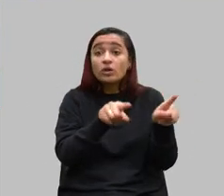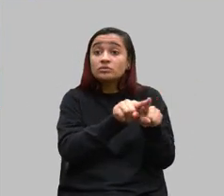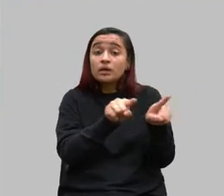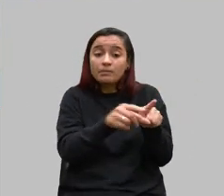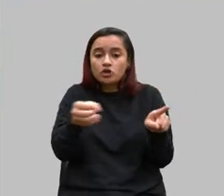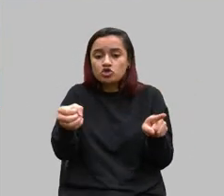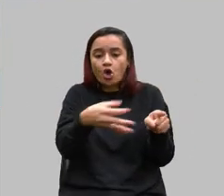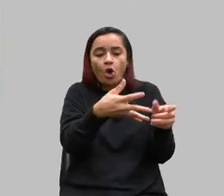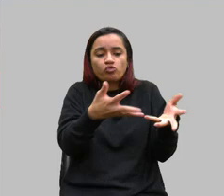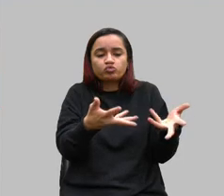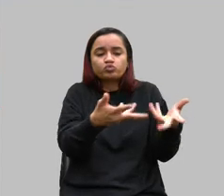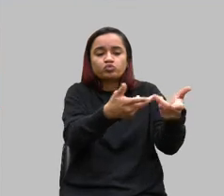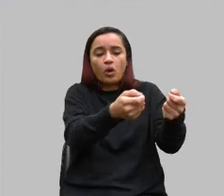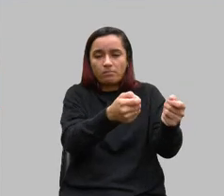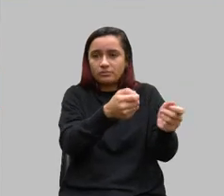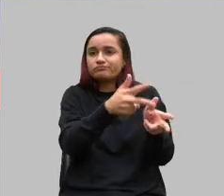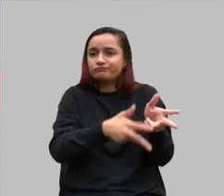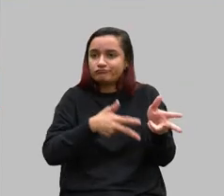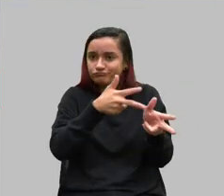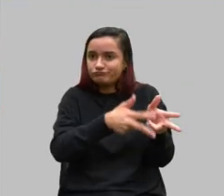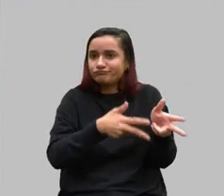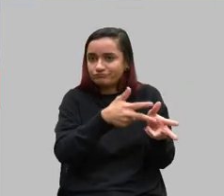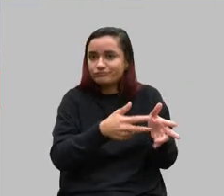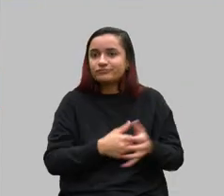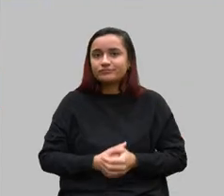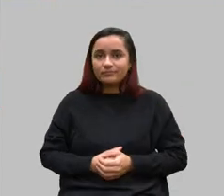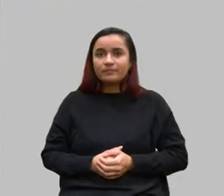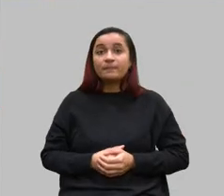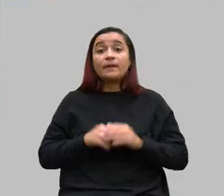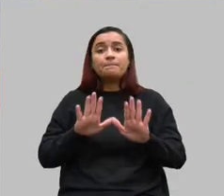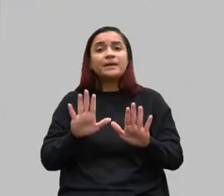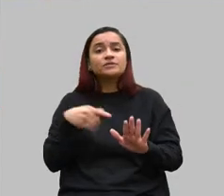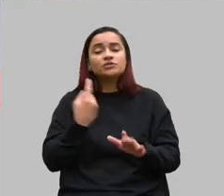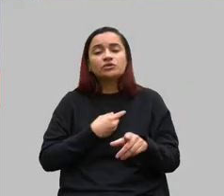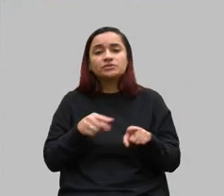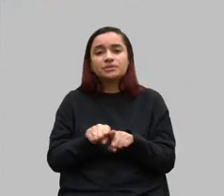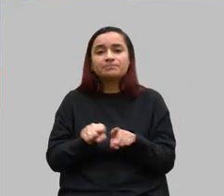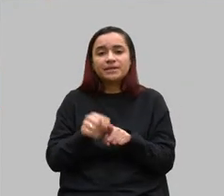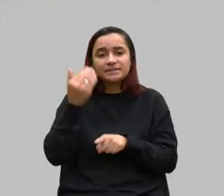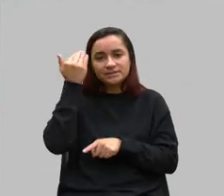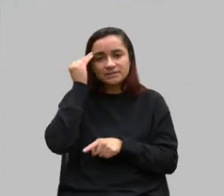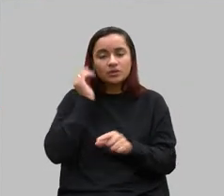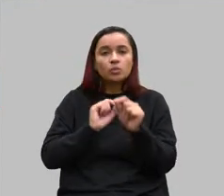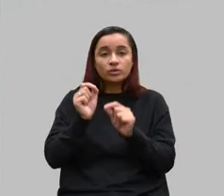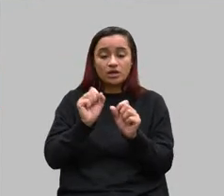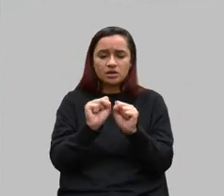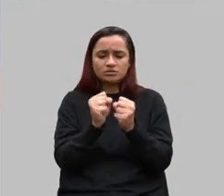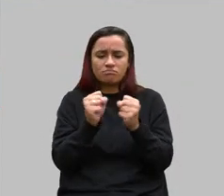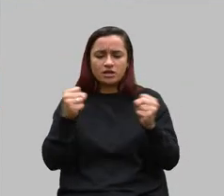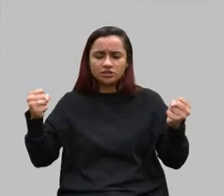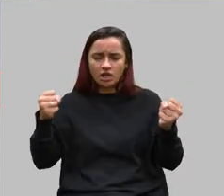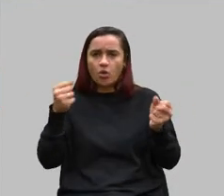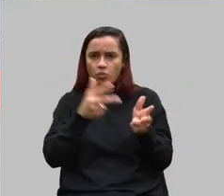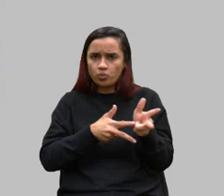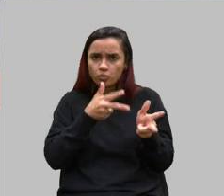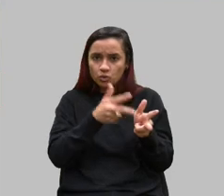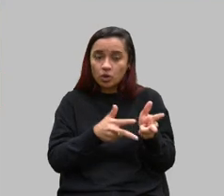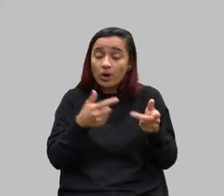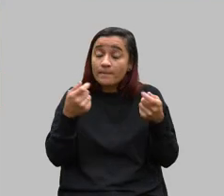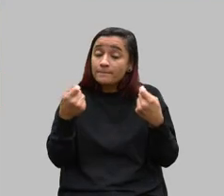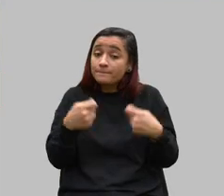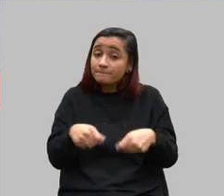malha mas nós entendemos também que esse processo de expansão Ferroviária precisa